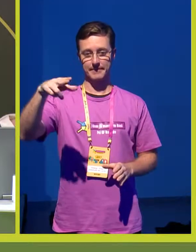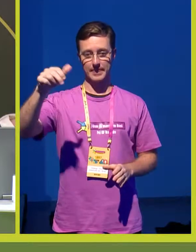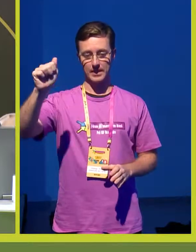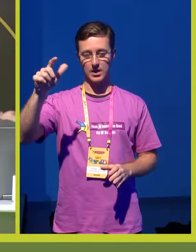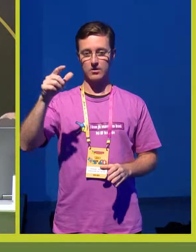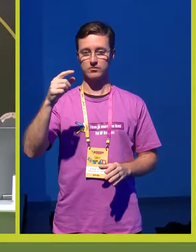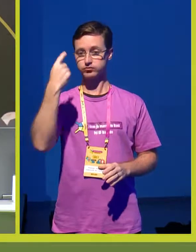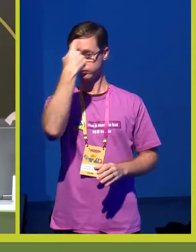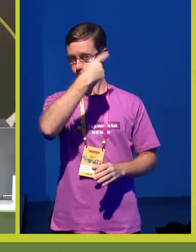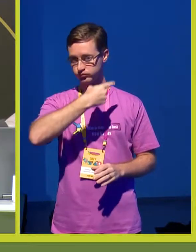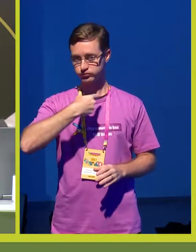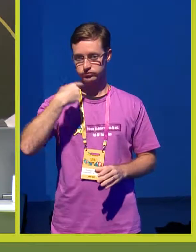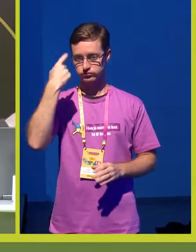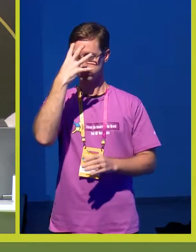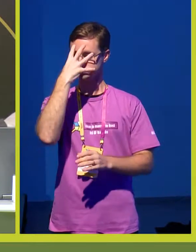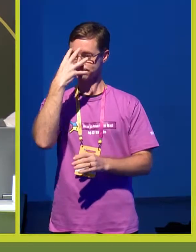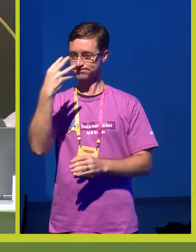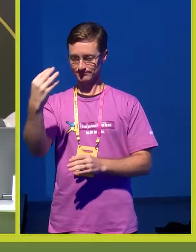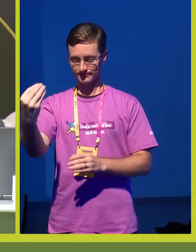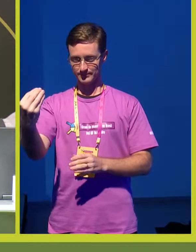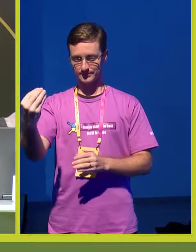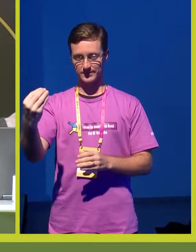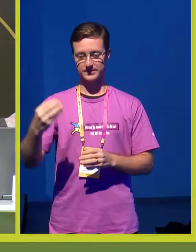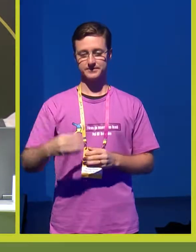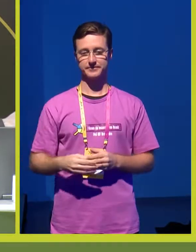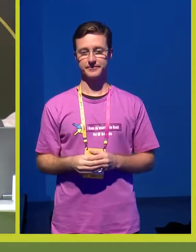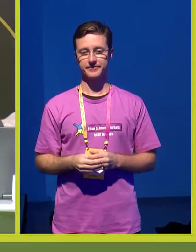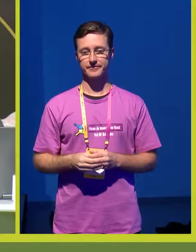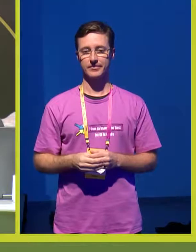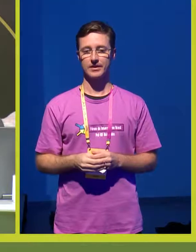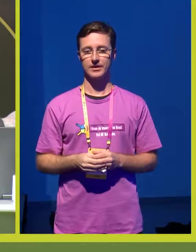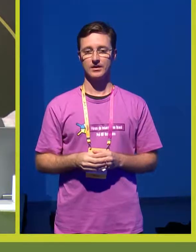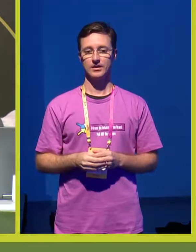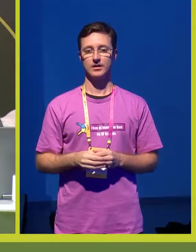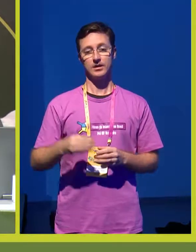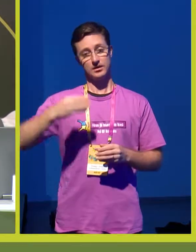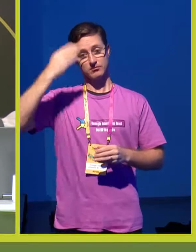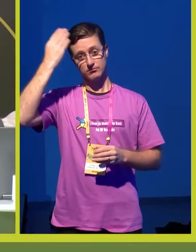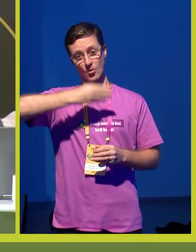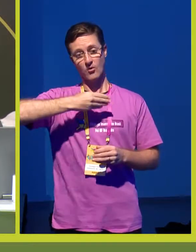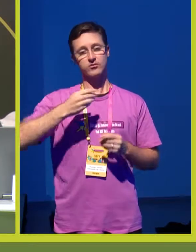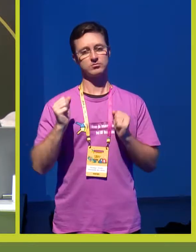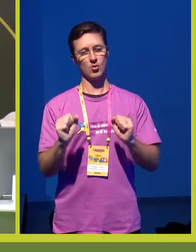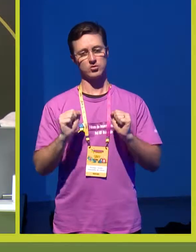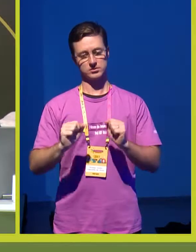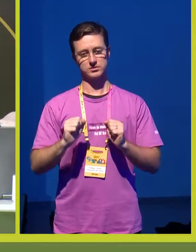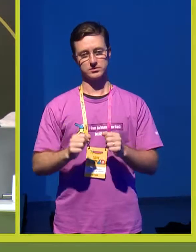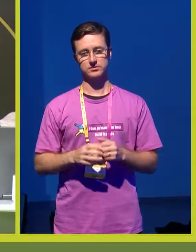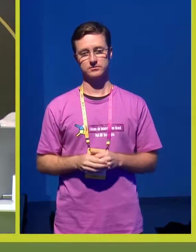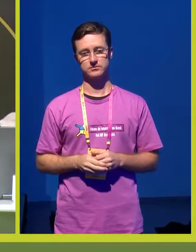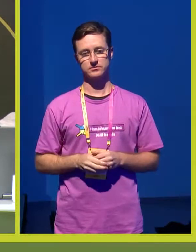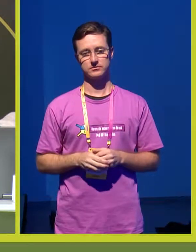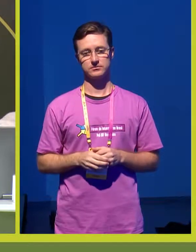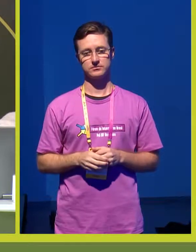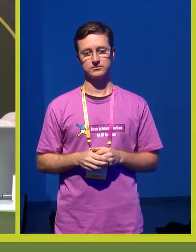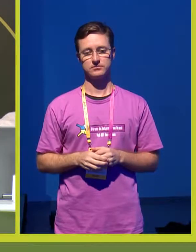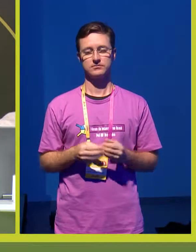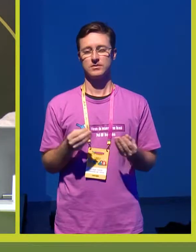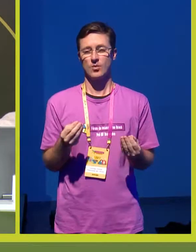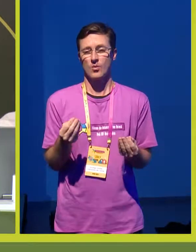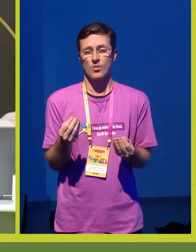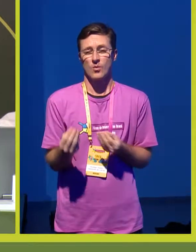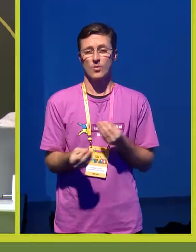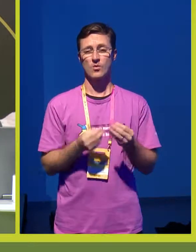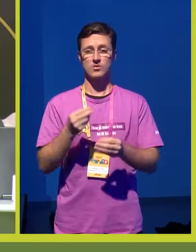serve, normalmente, ao cumprimento de mandado de prisão em aberto e à produção de provas. Como ele enseja o